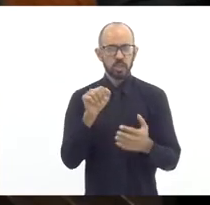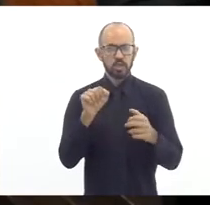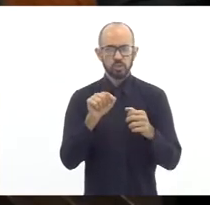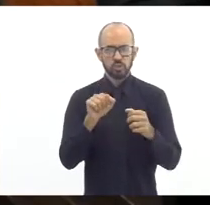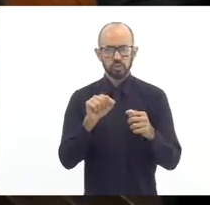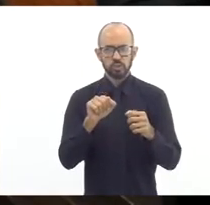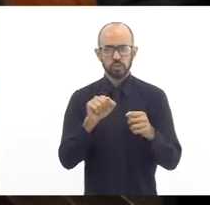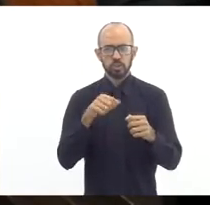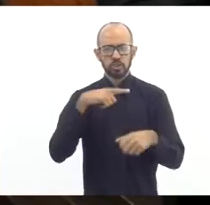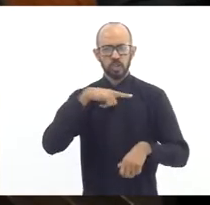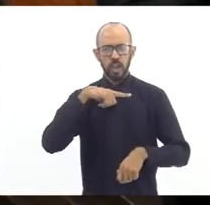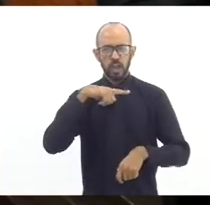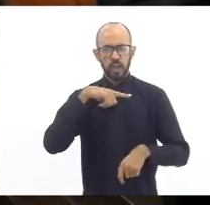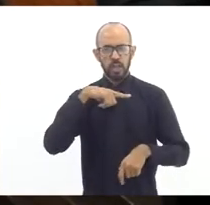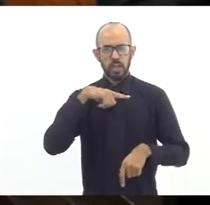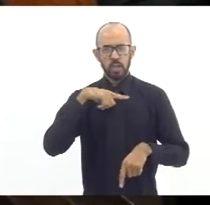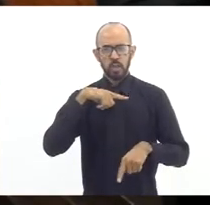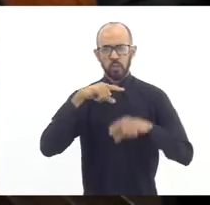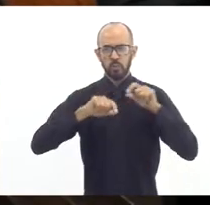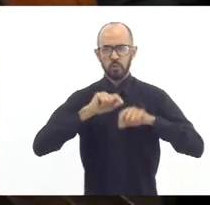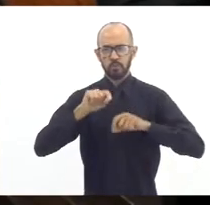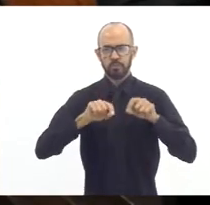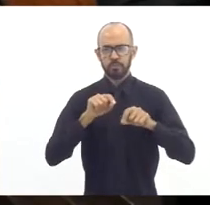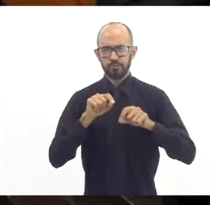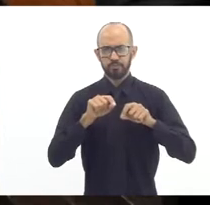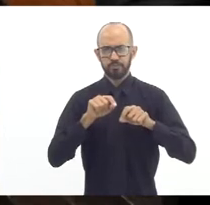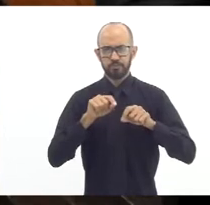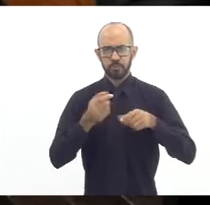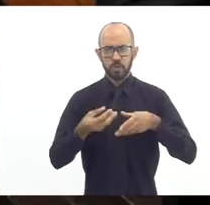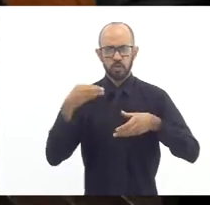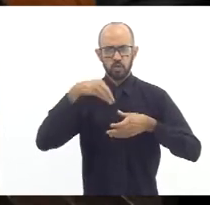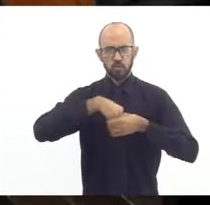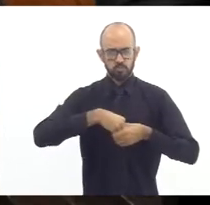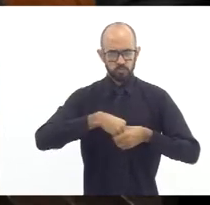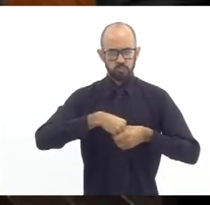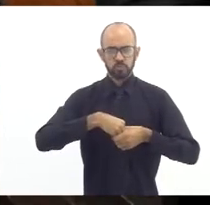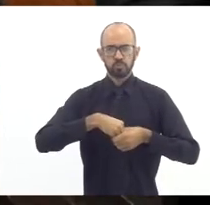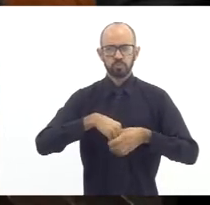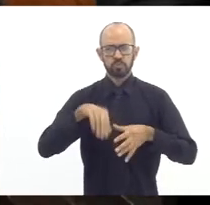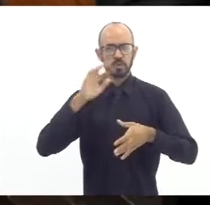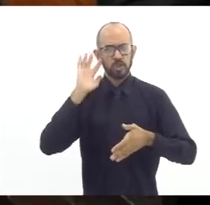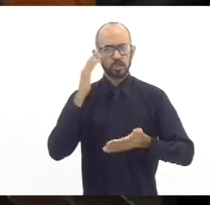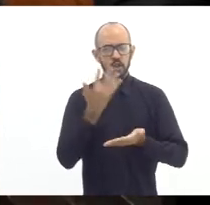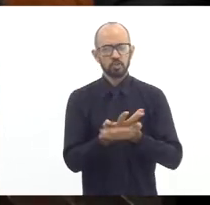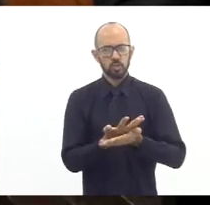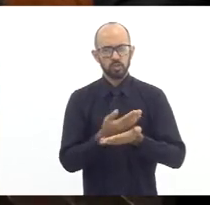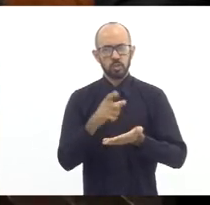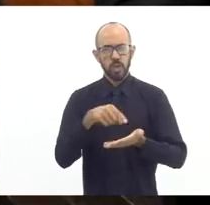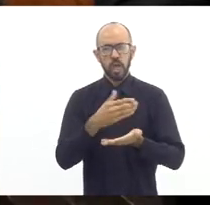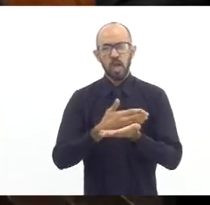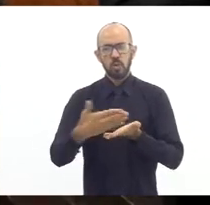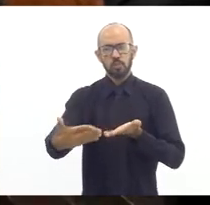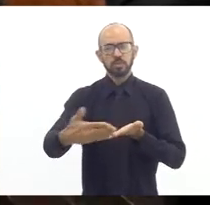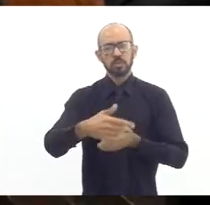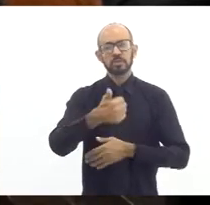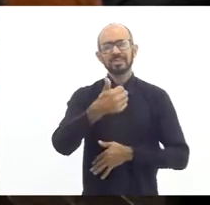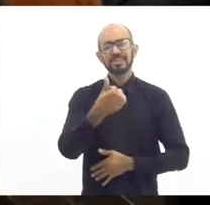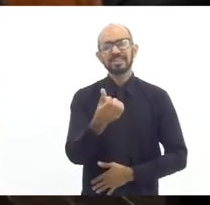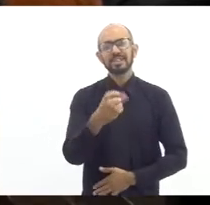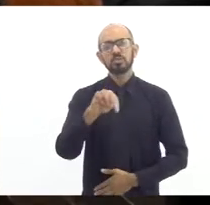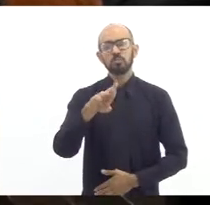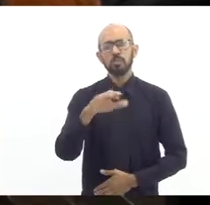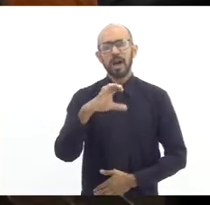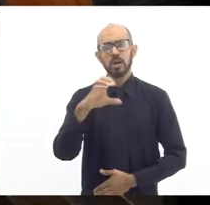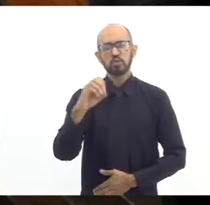as multas que estão incluídas nesta resolução são a partir do dia 16 de março de 2020.